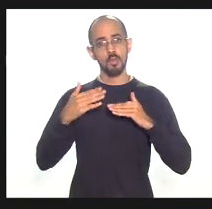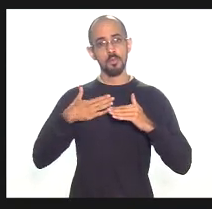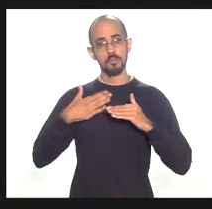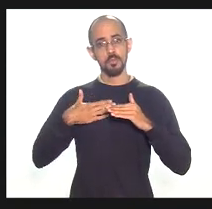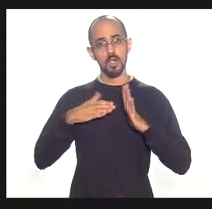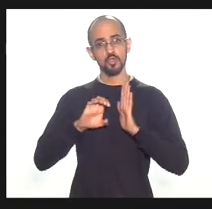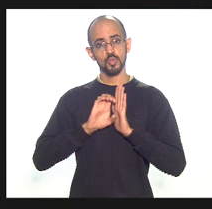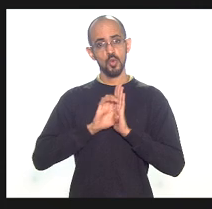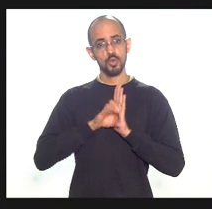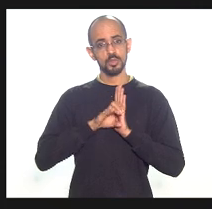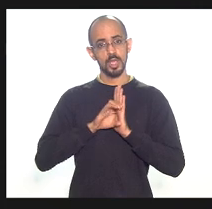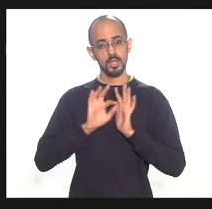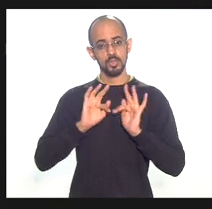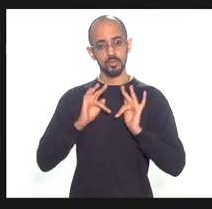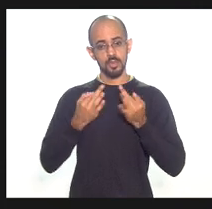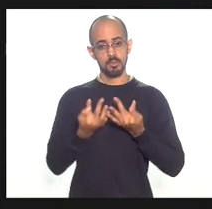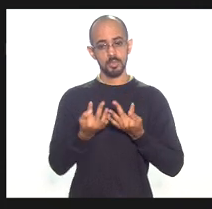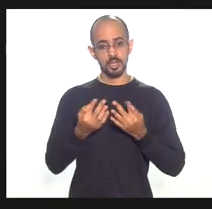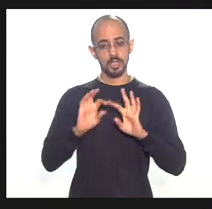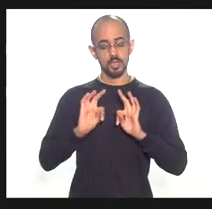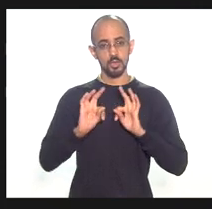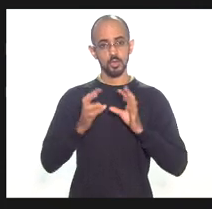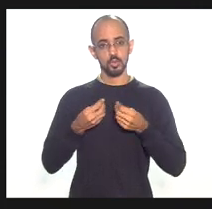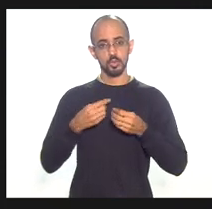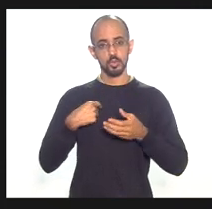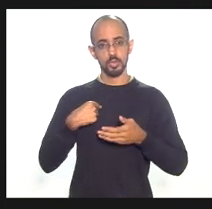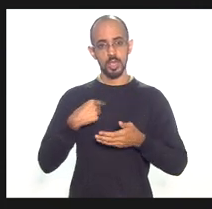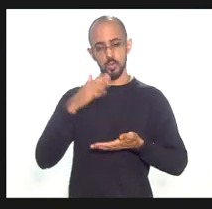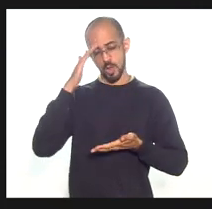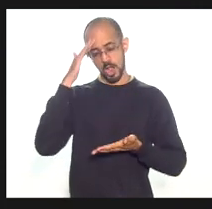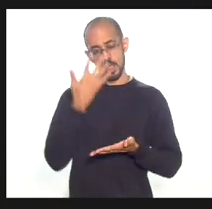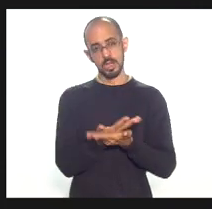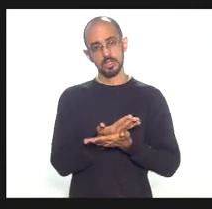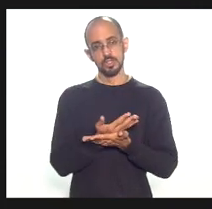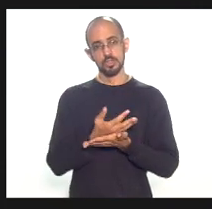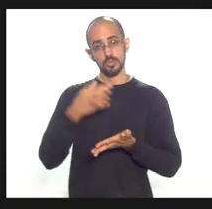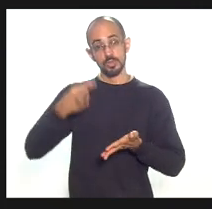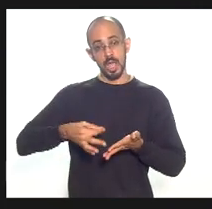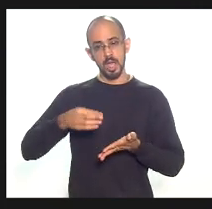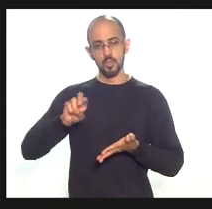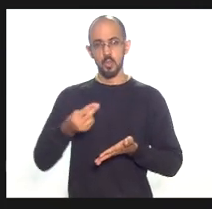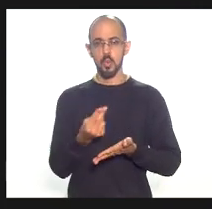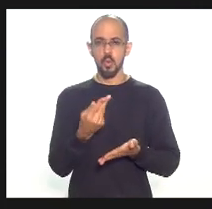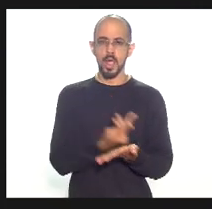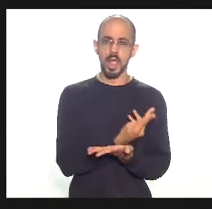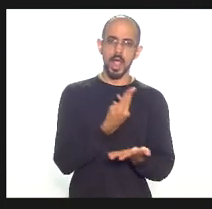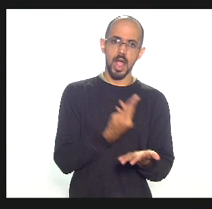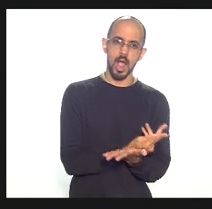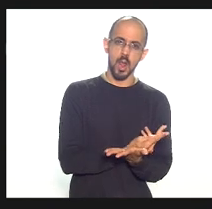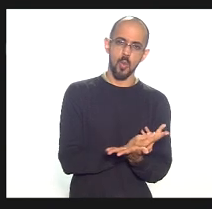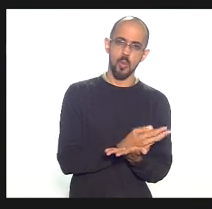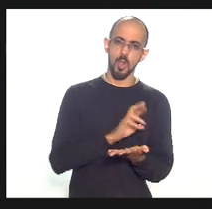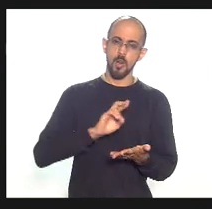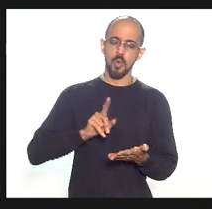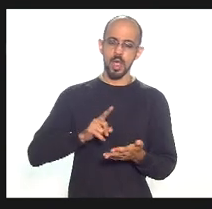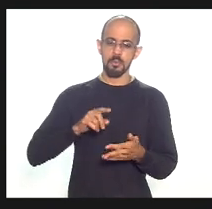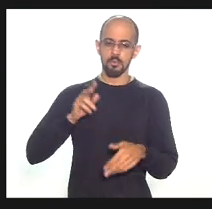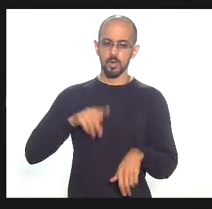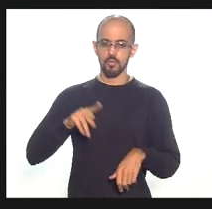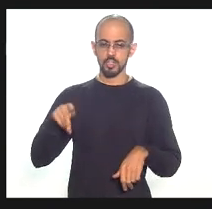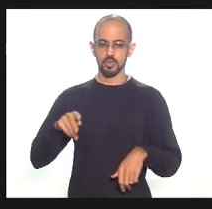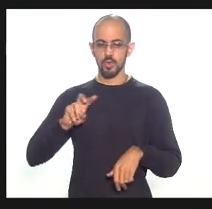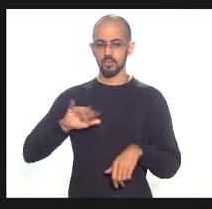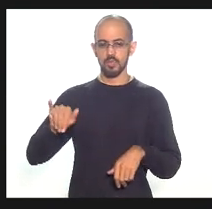familiares de acordo com tudo aquilo que eu acredito seja certo ou errado não vai ser professor nenhum que vai